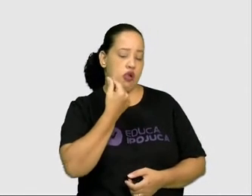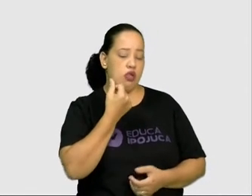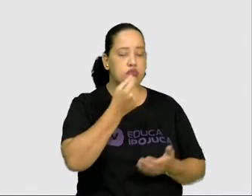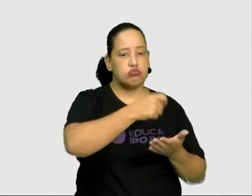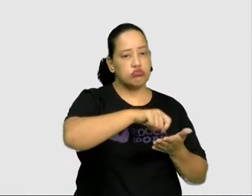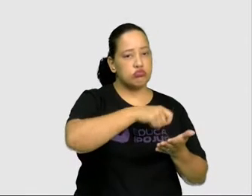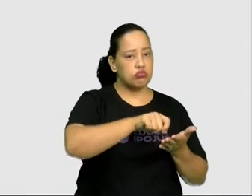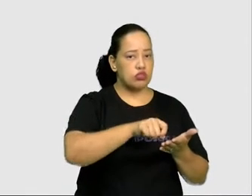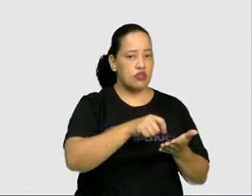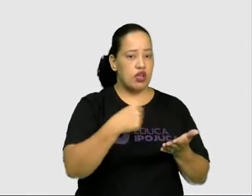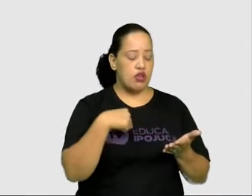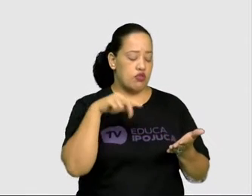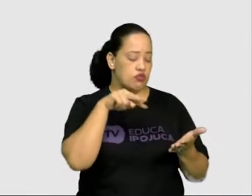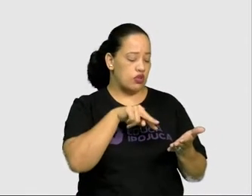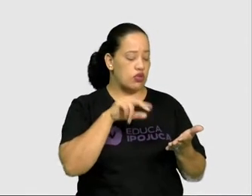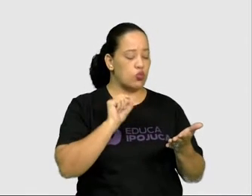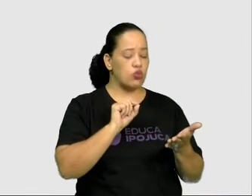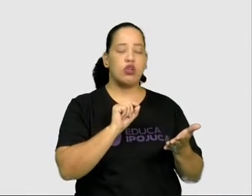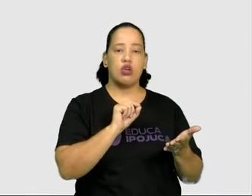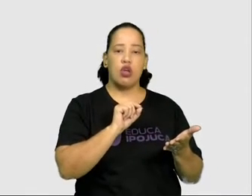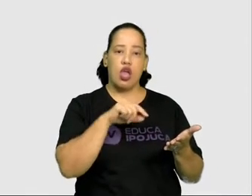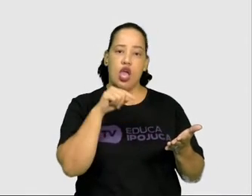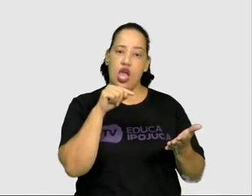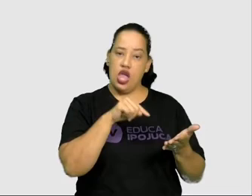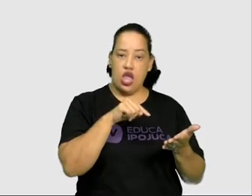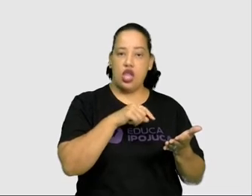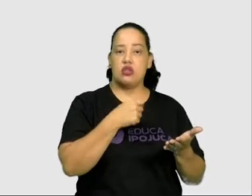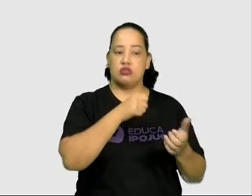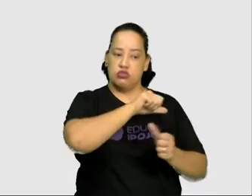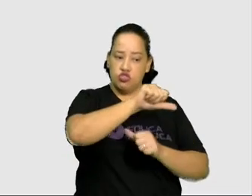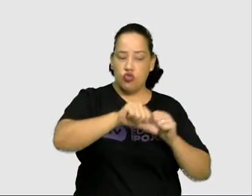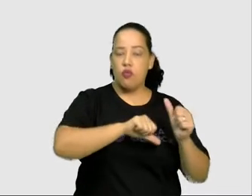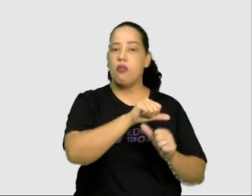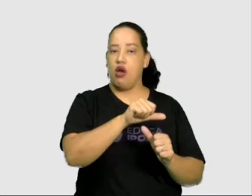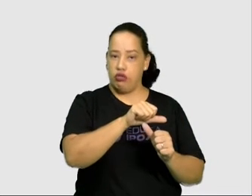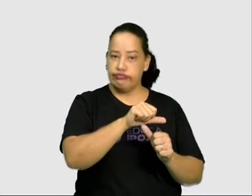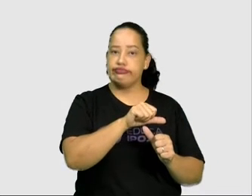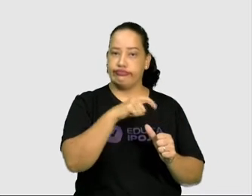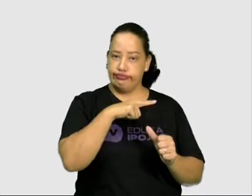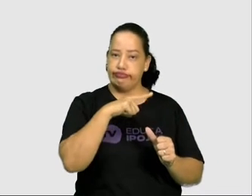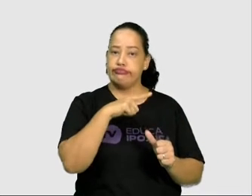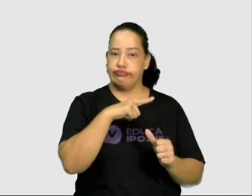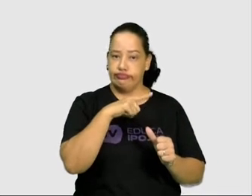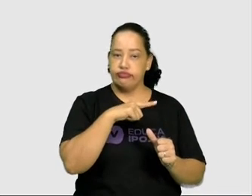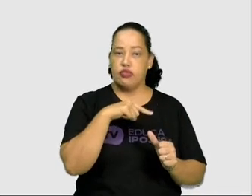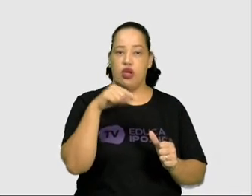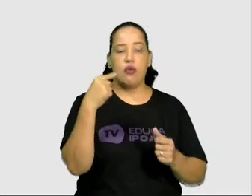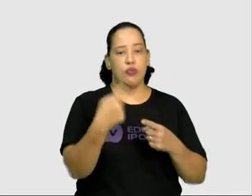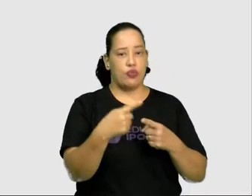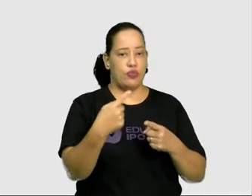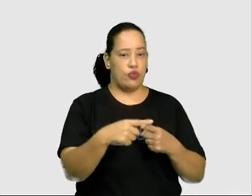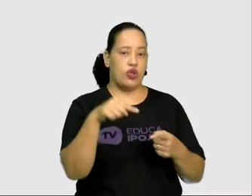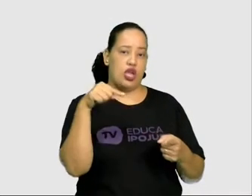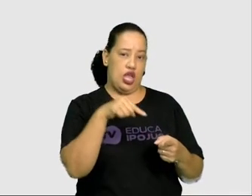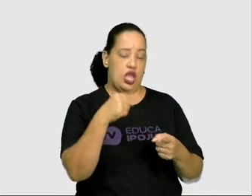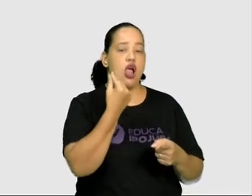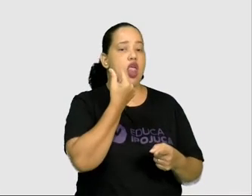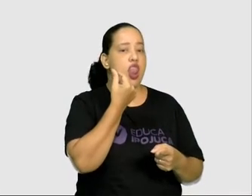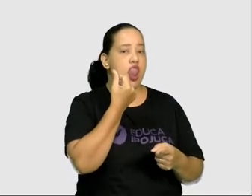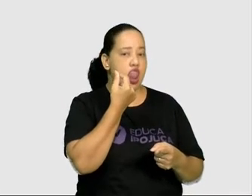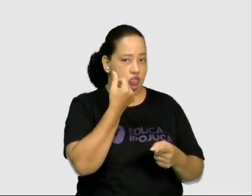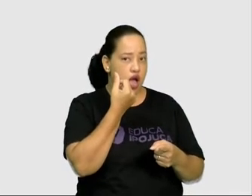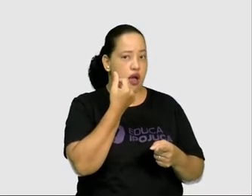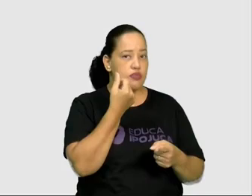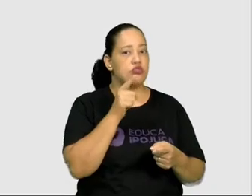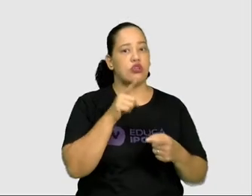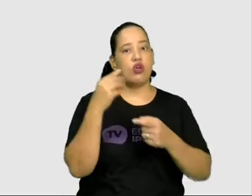transformado. Isso significa que o material base, no caso do lápis, a madeira, foi utilizado e modificado